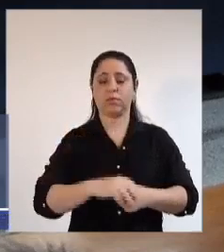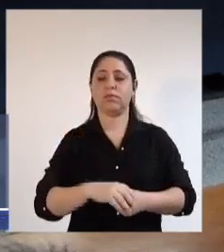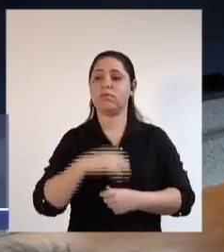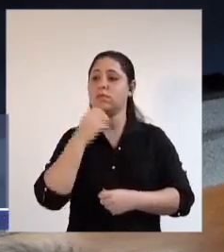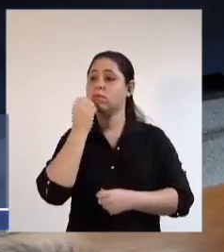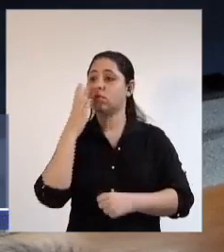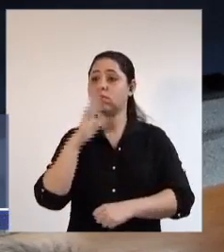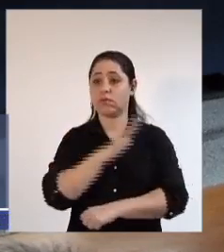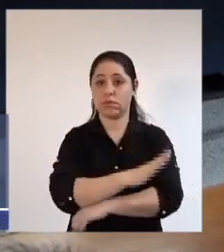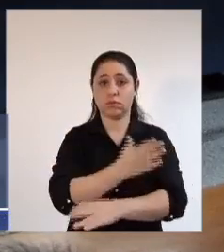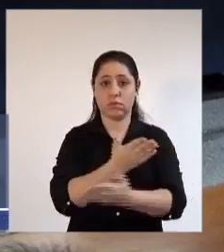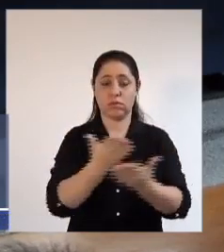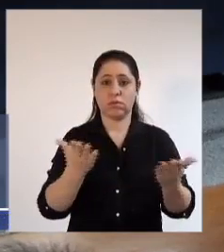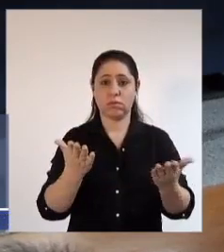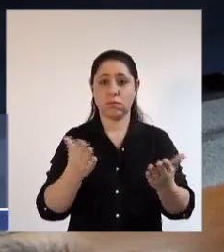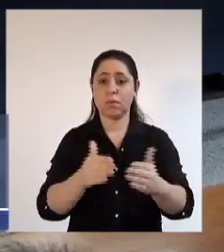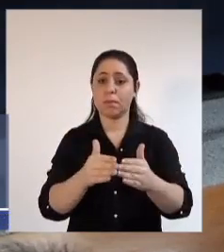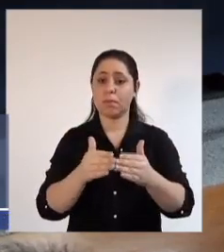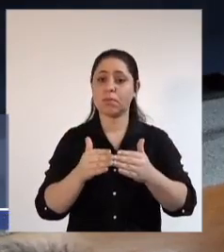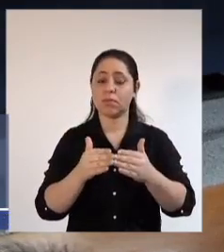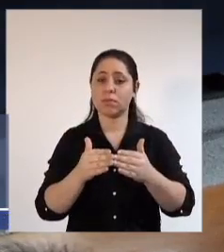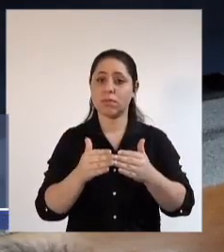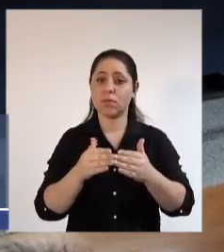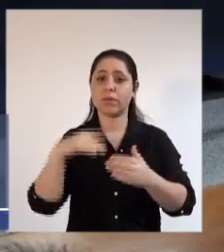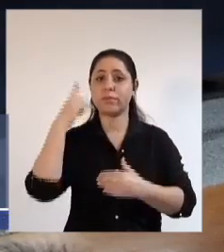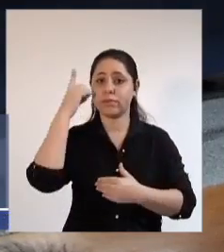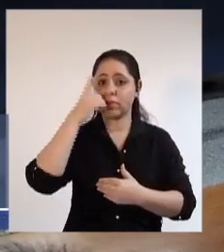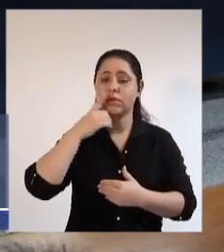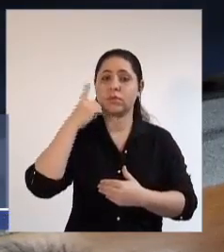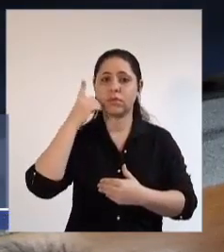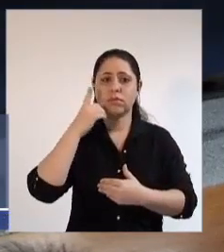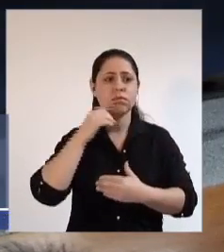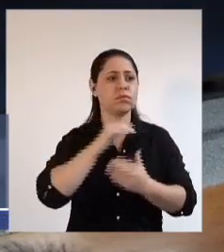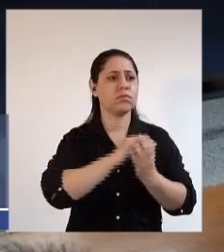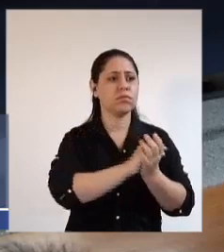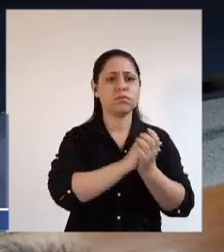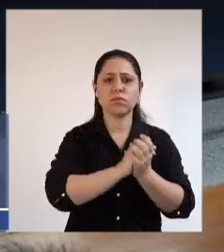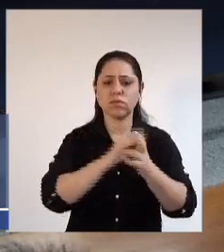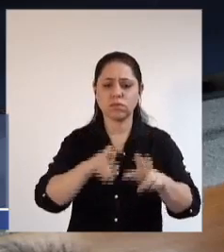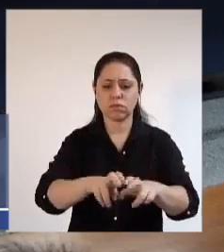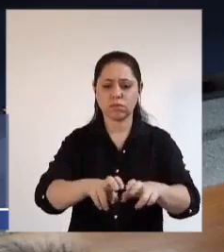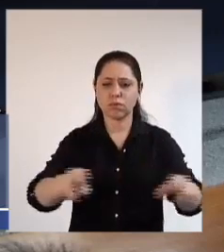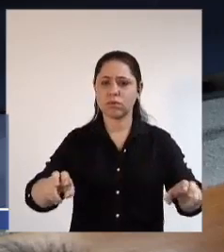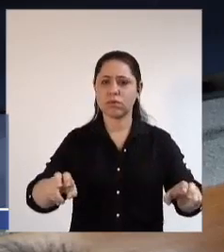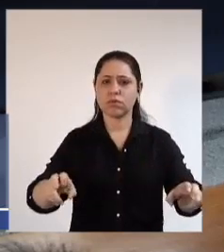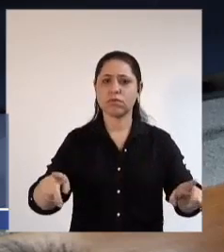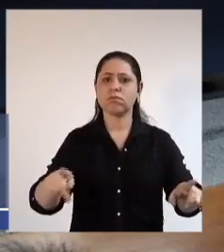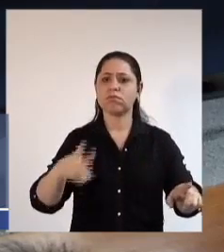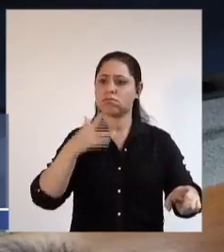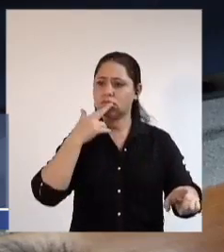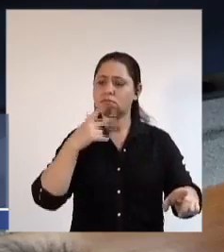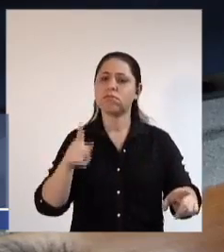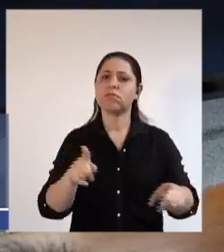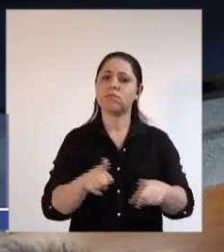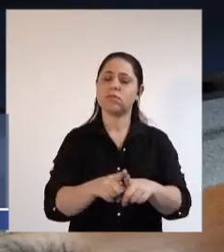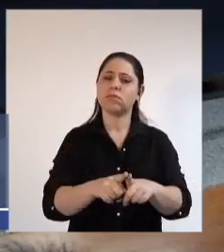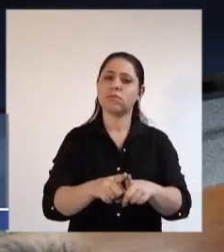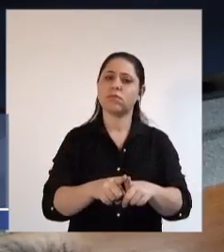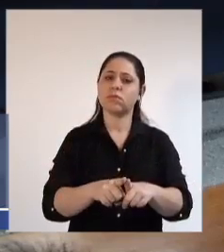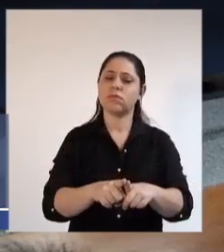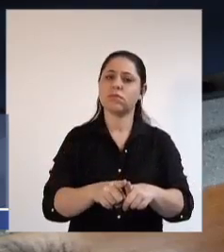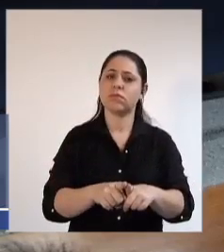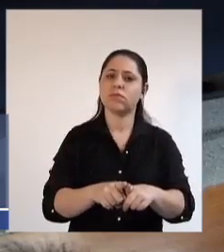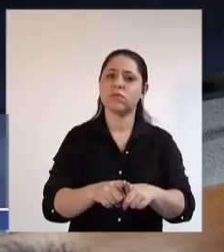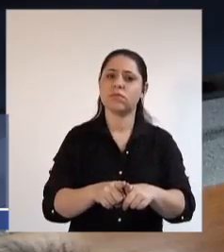tarde a todos vou pedir licença do deputado para cumprimentar todos os integrantes da mesa na sua pessoa a